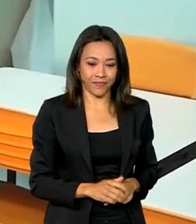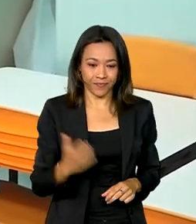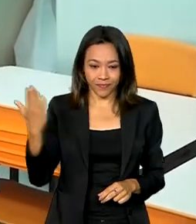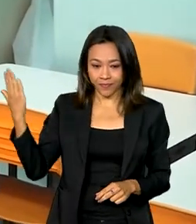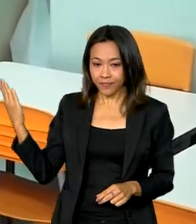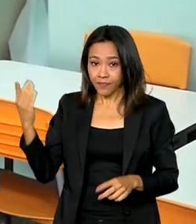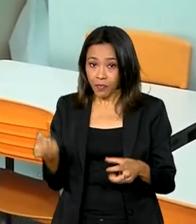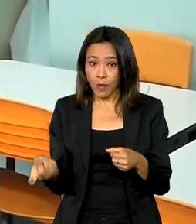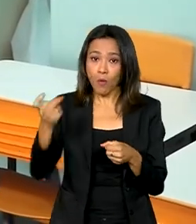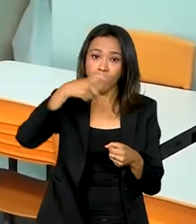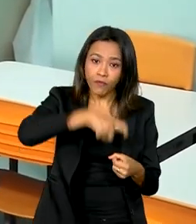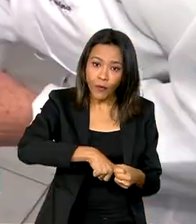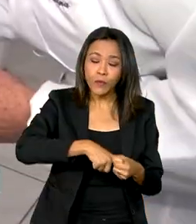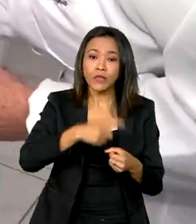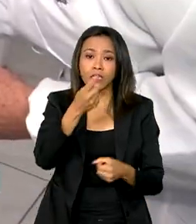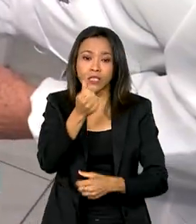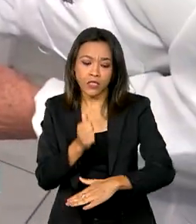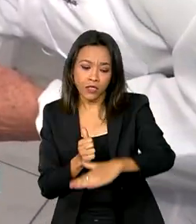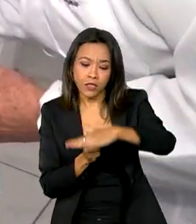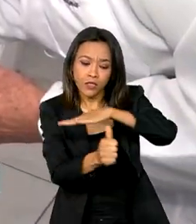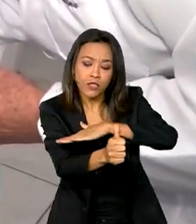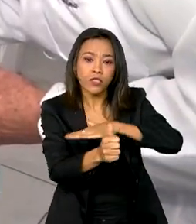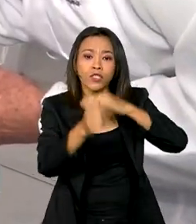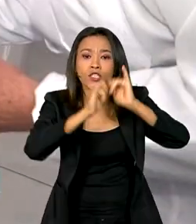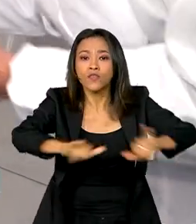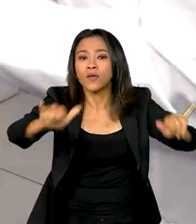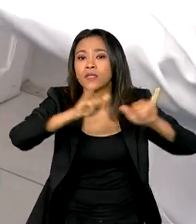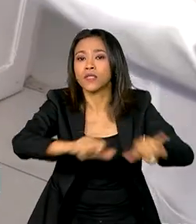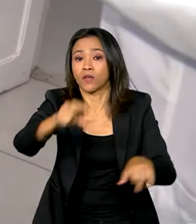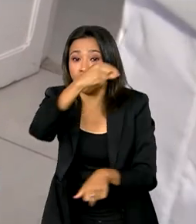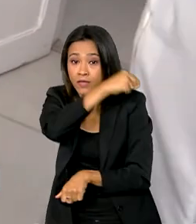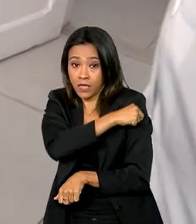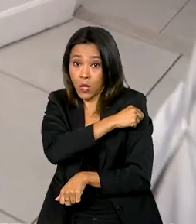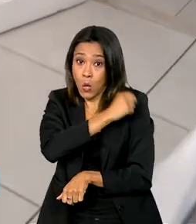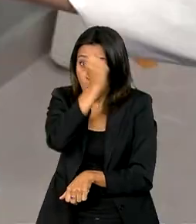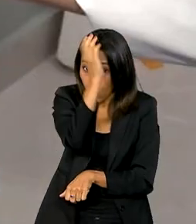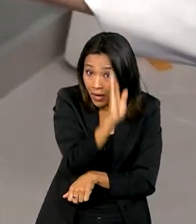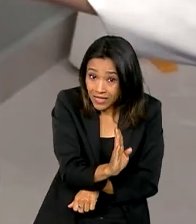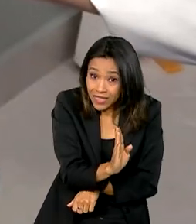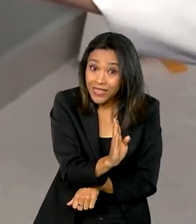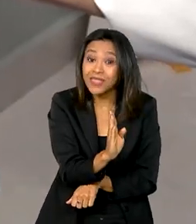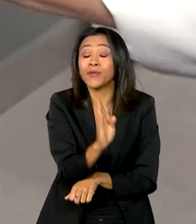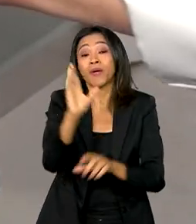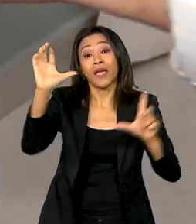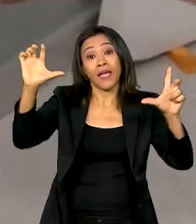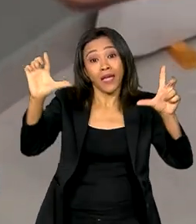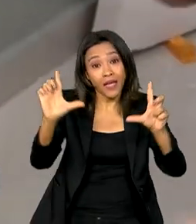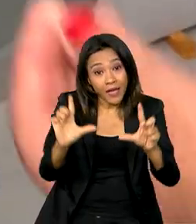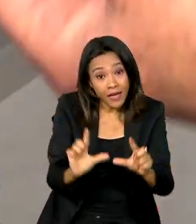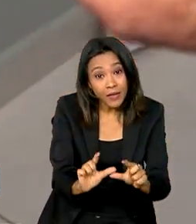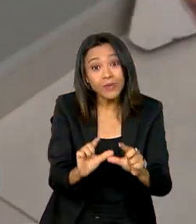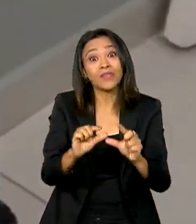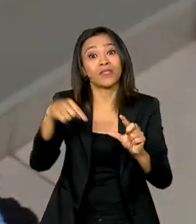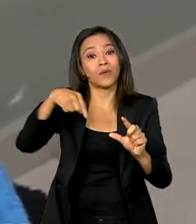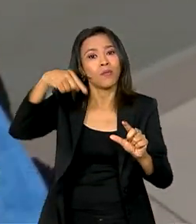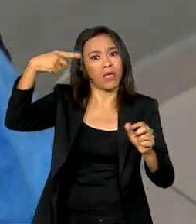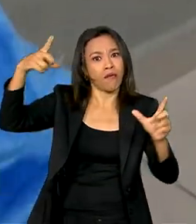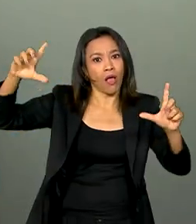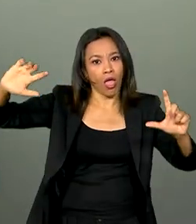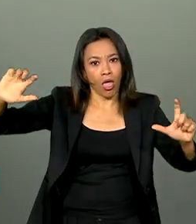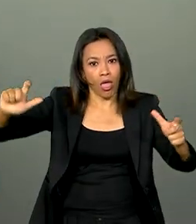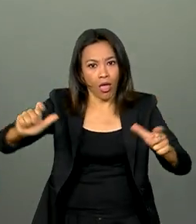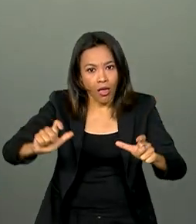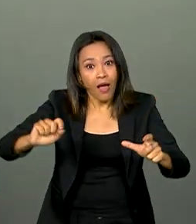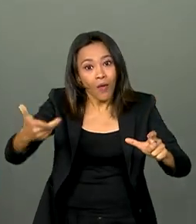Com a retomada dos investimentos e das campanhas, o Brasil reverteu a queda na cobertura vacinal, um trabalho que teve